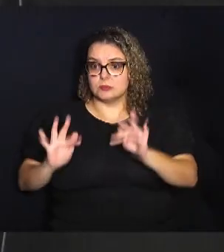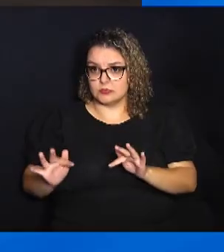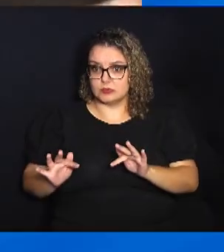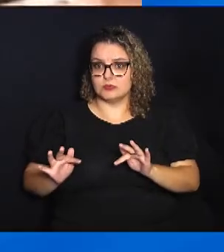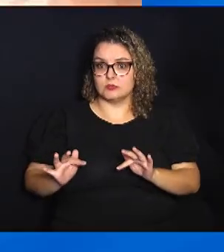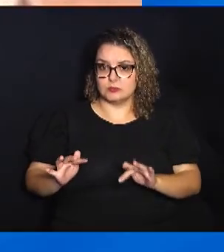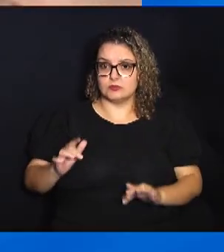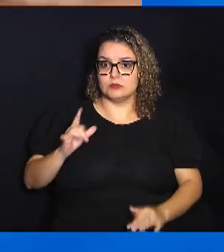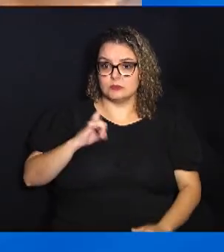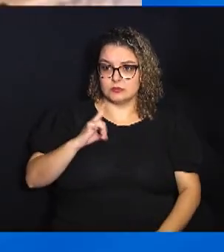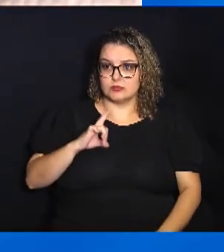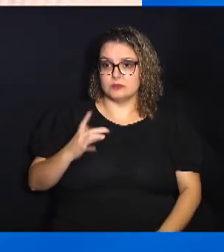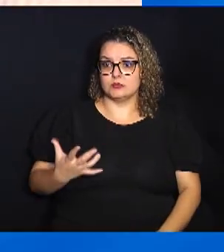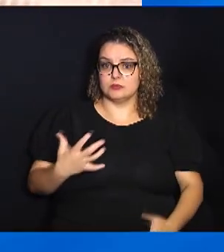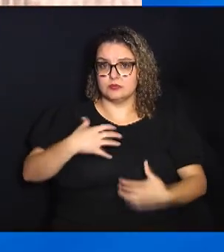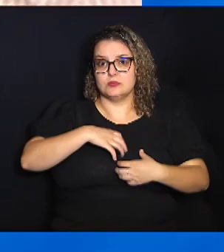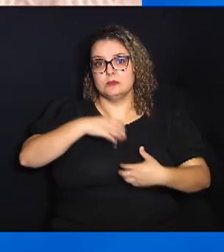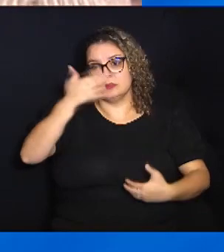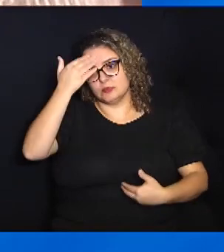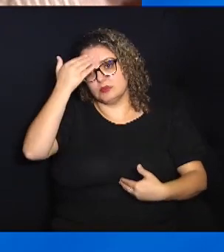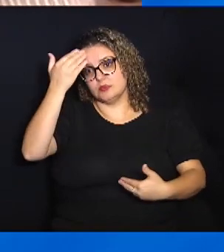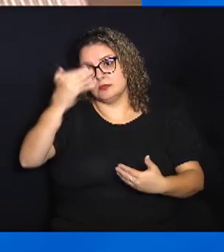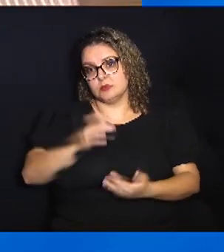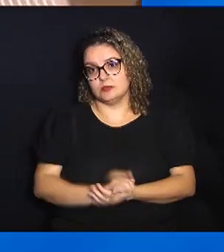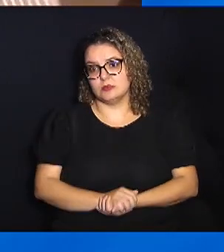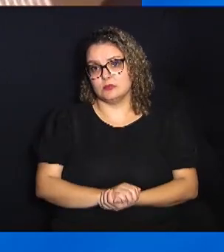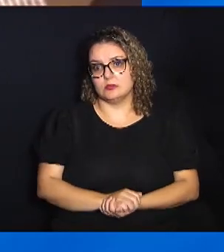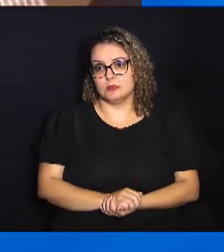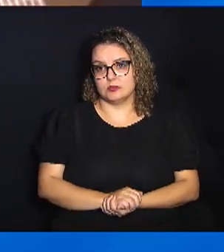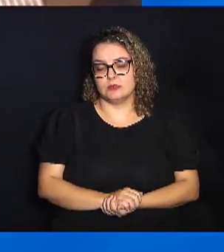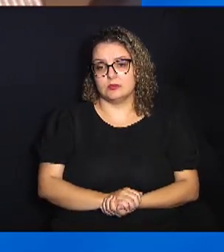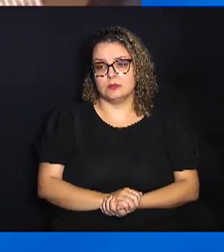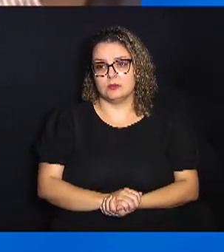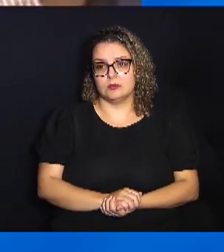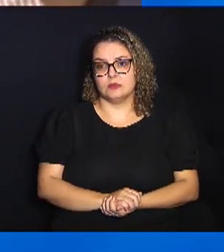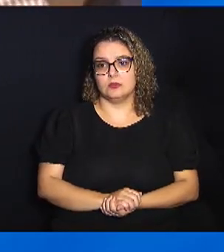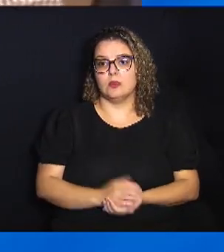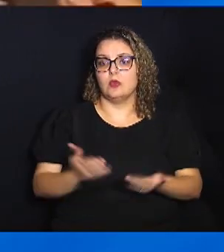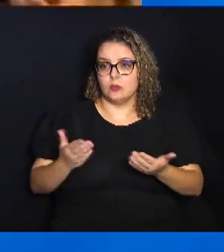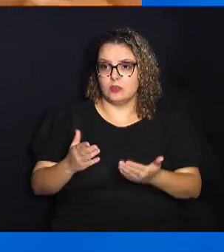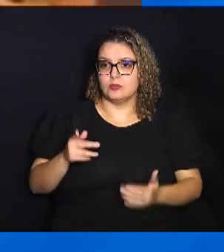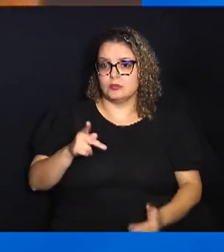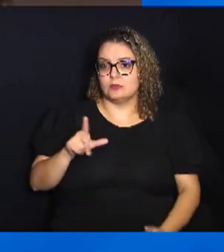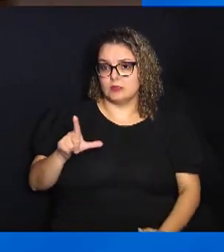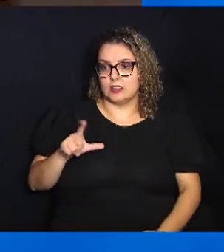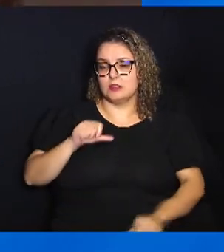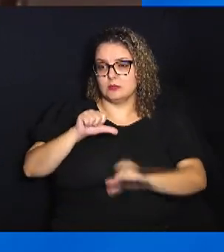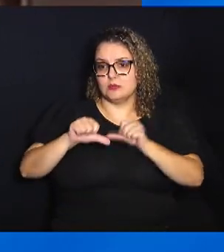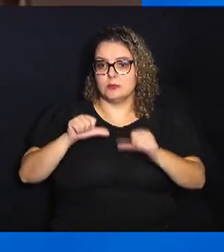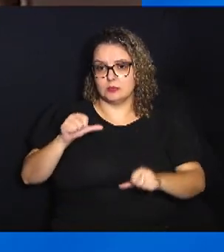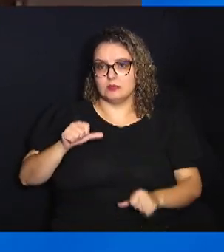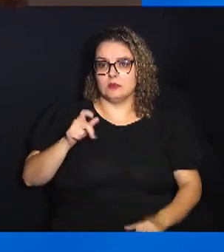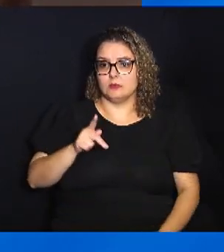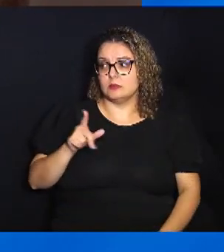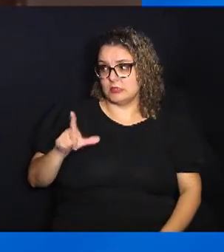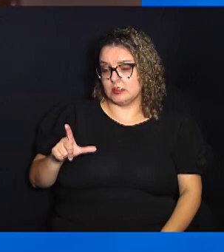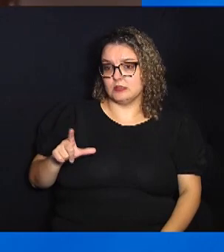um sentimento de gratidão muito grande hoje ele é PL, porque mudou a sigla, Tá. é PL.